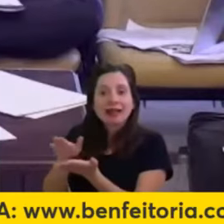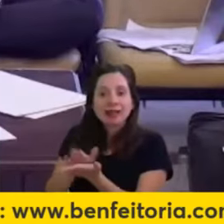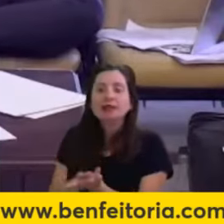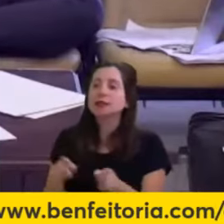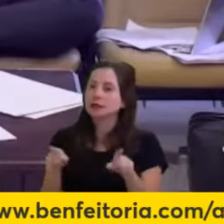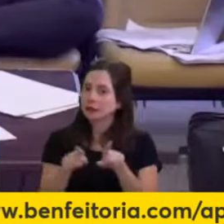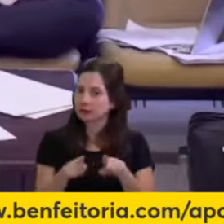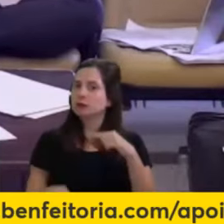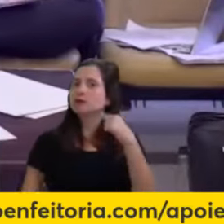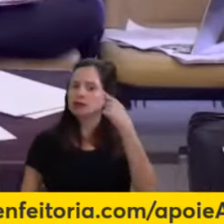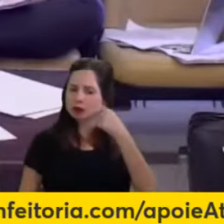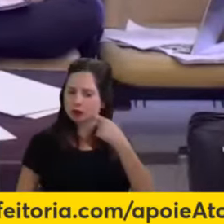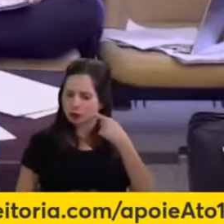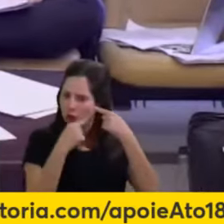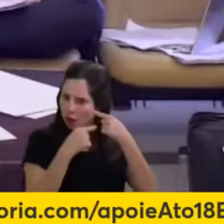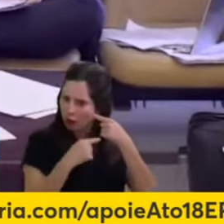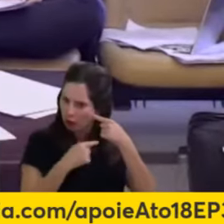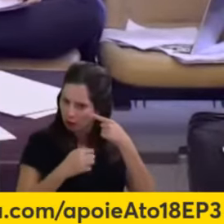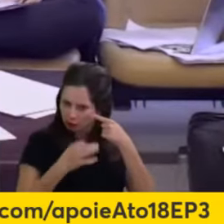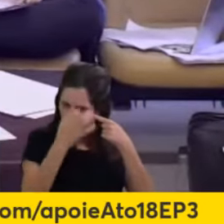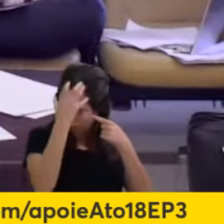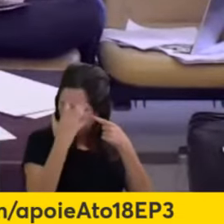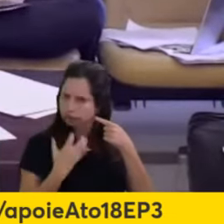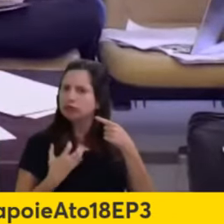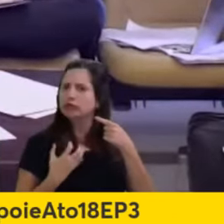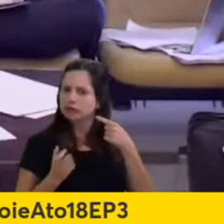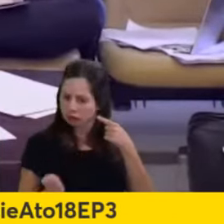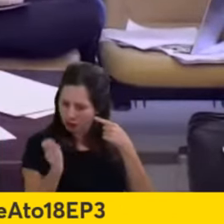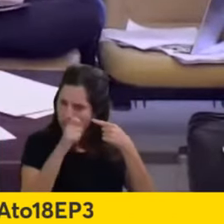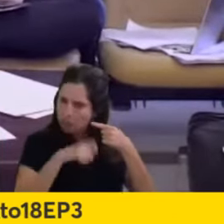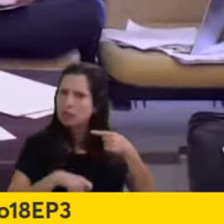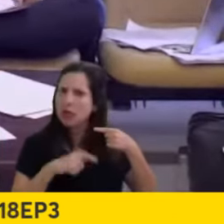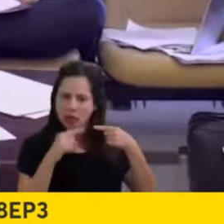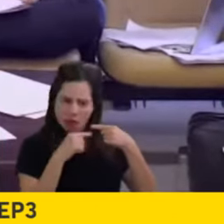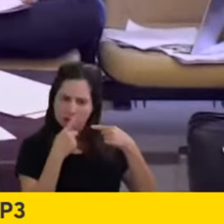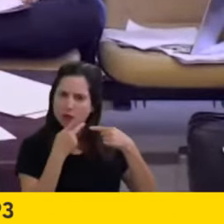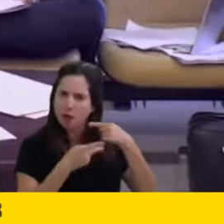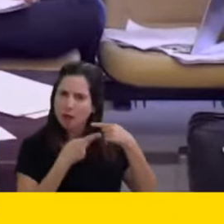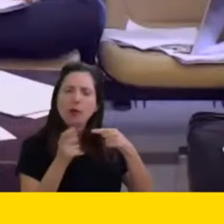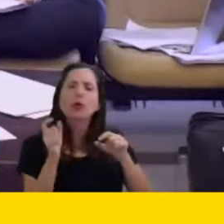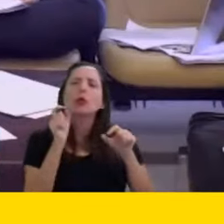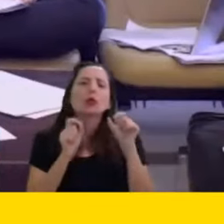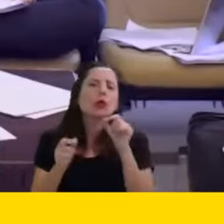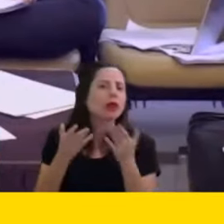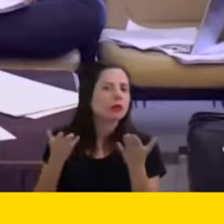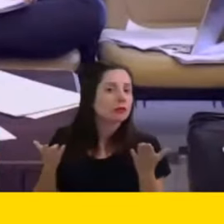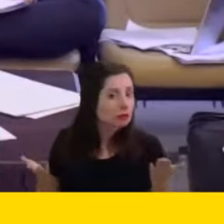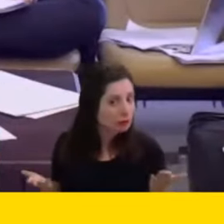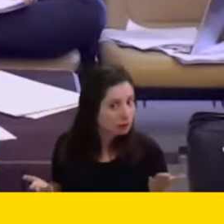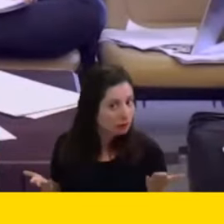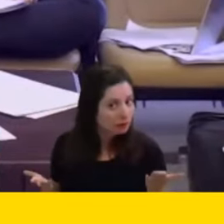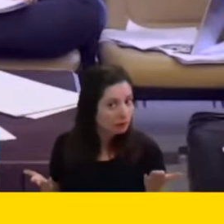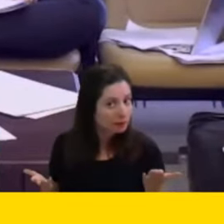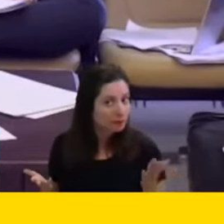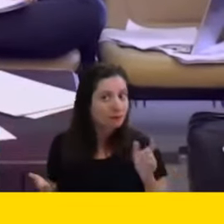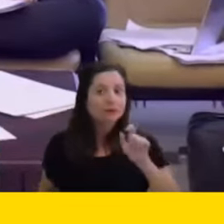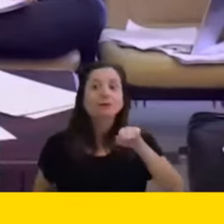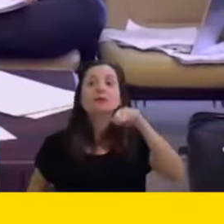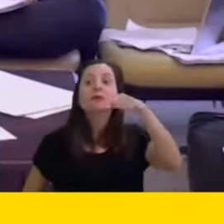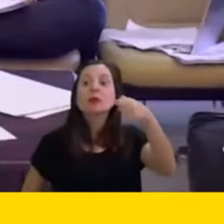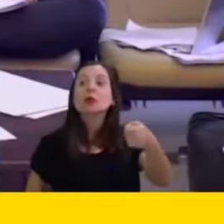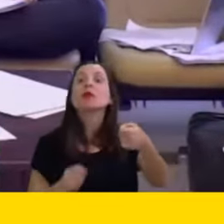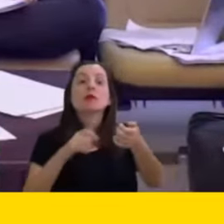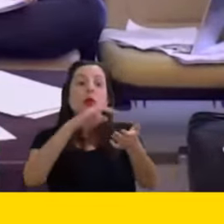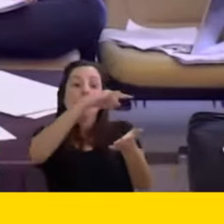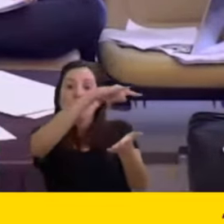o competente advogado o que que é isso excelências Isso se chama contrato guarda-chuva